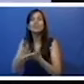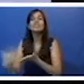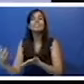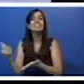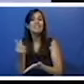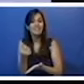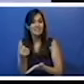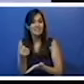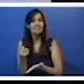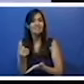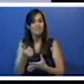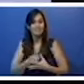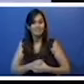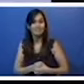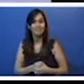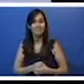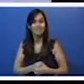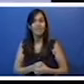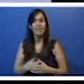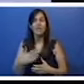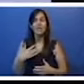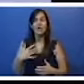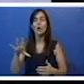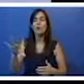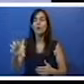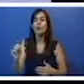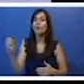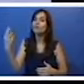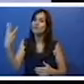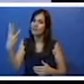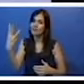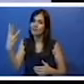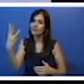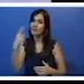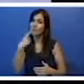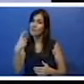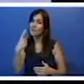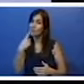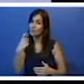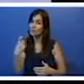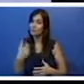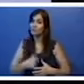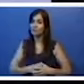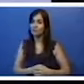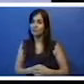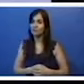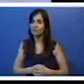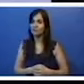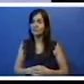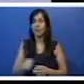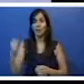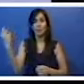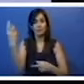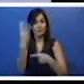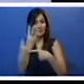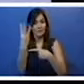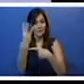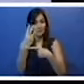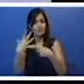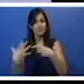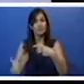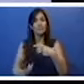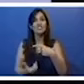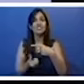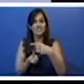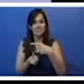partes e eu ter pegado 3 em três partes de 6